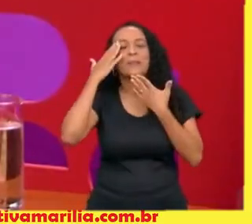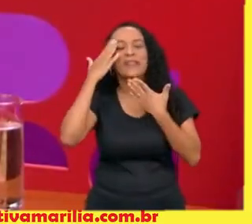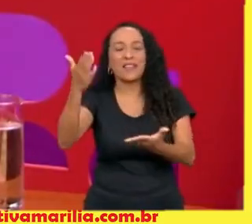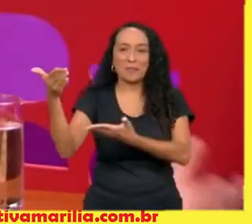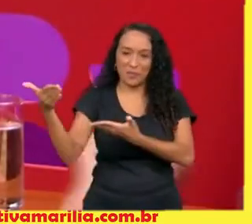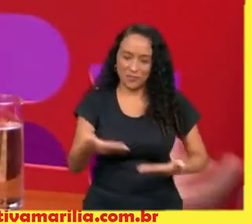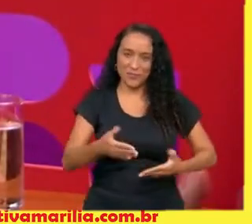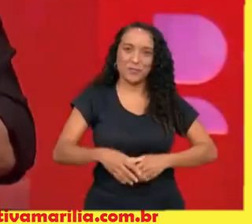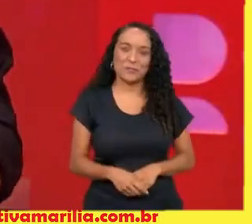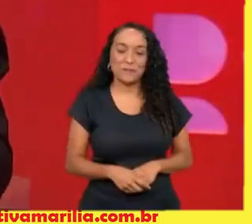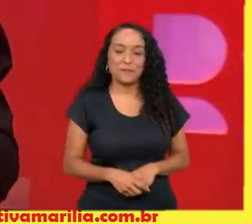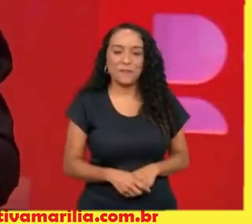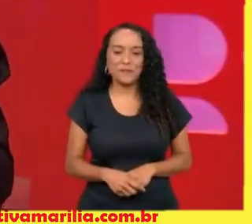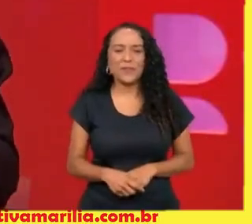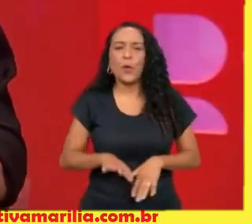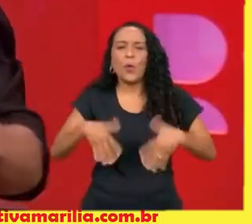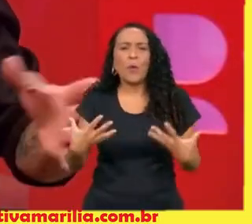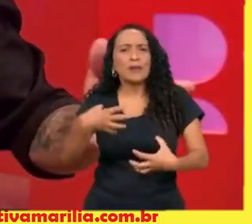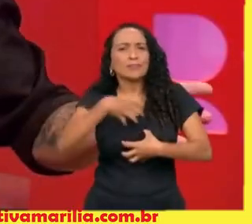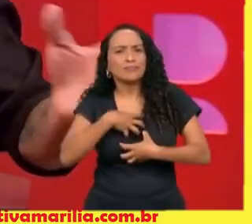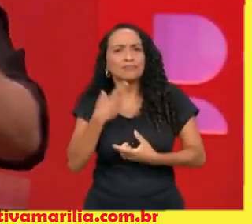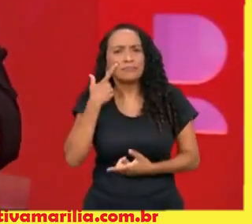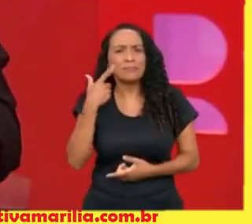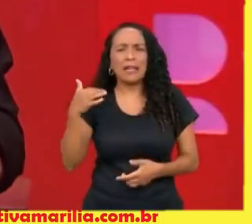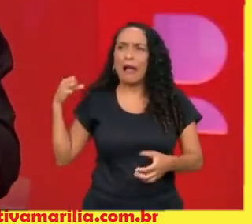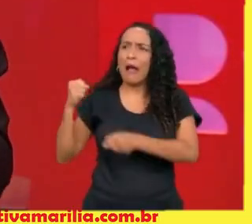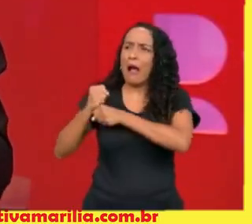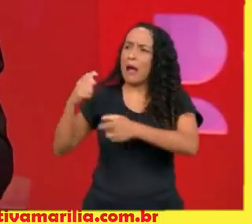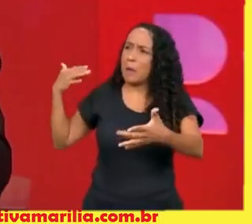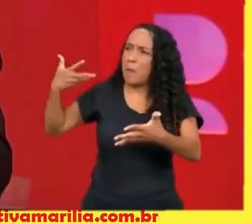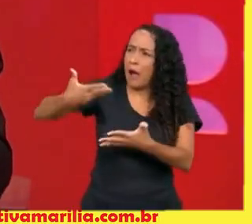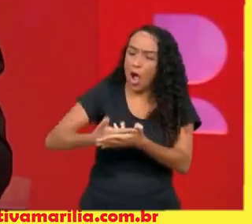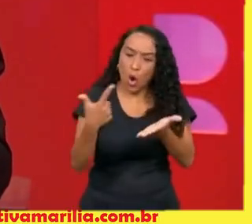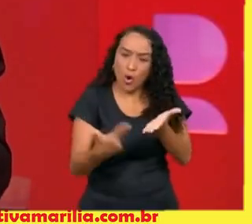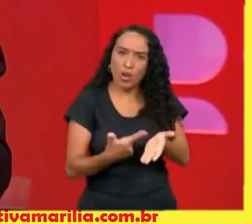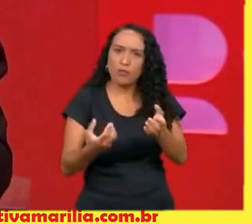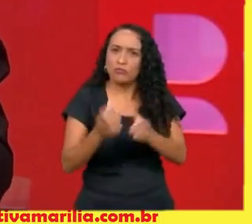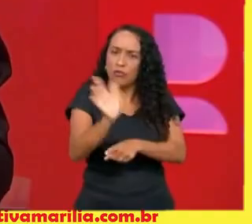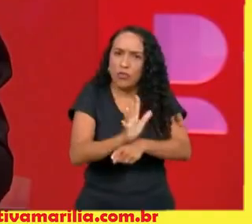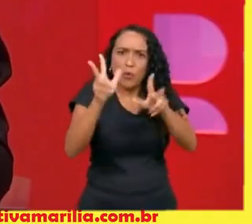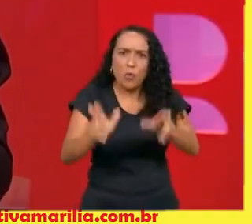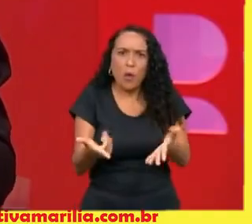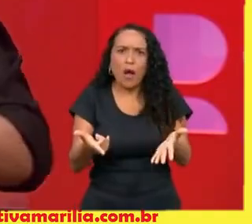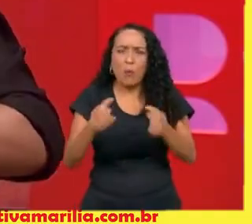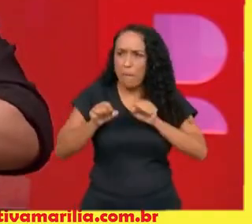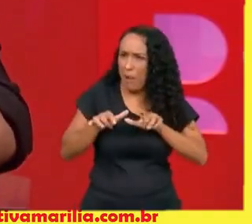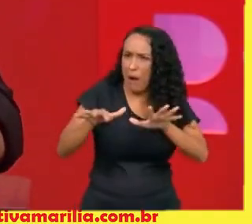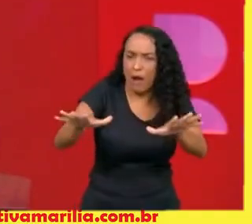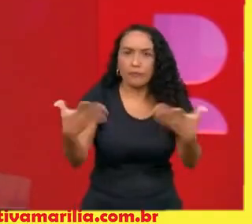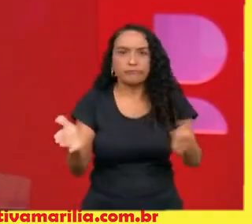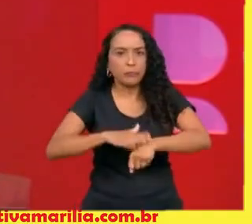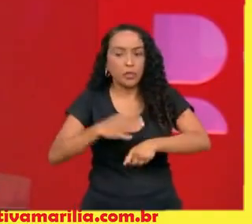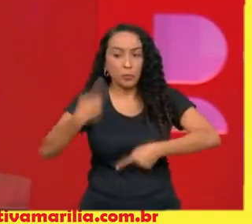Imagina, qual a sensação de ver, depois de tantos anos, uma obra como essa chegar tão longe, principalmente no momento